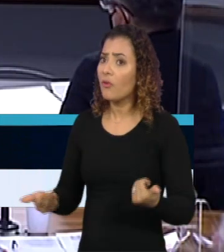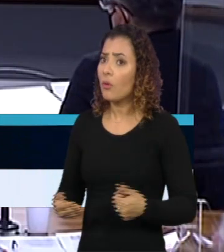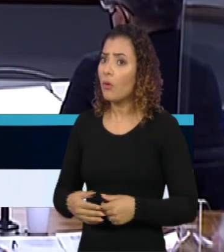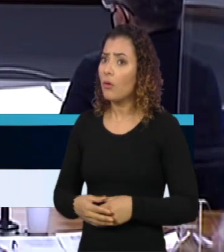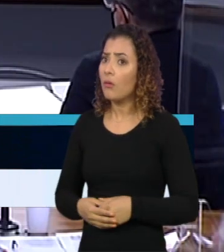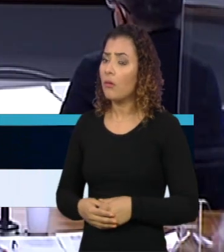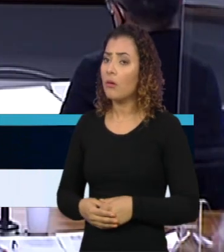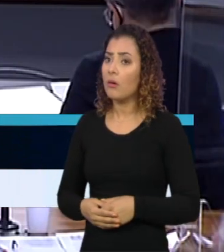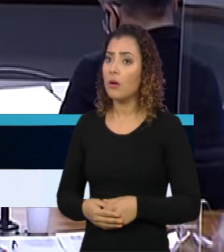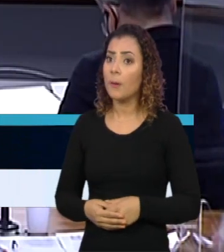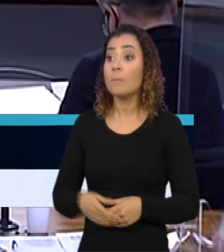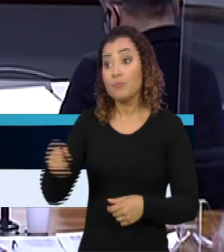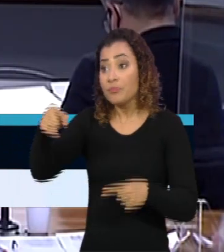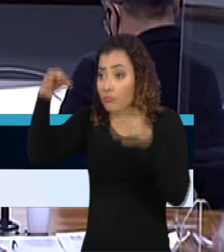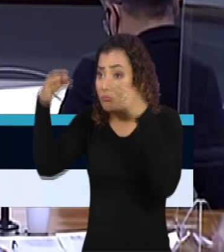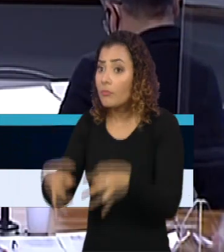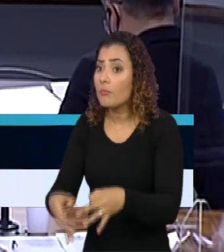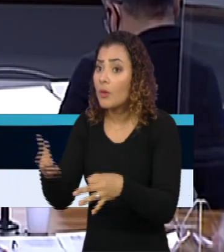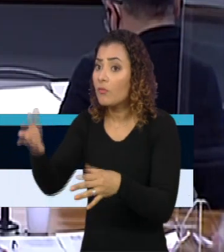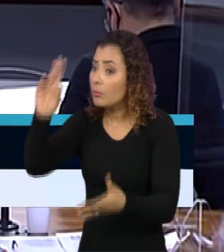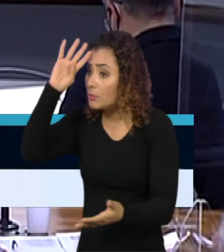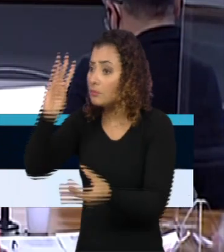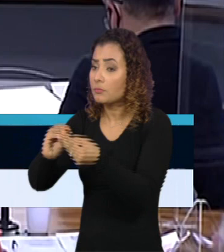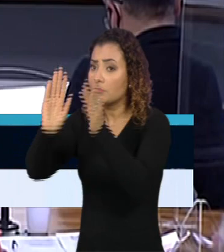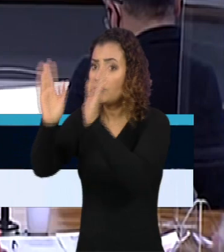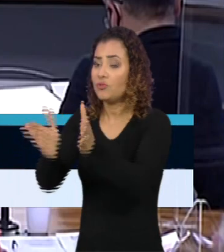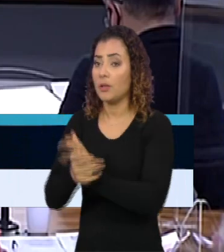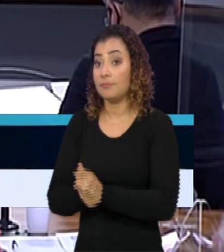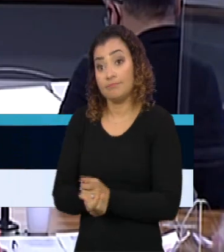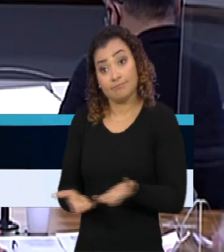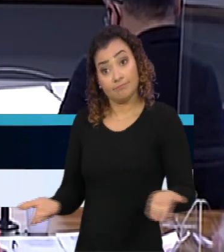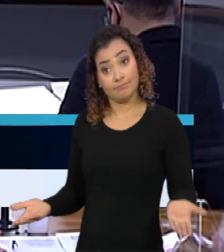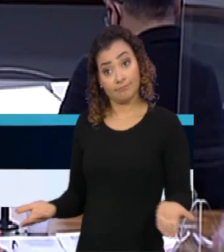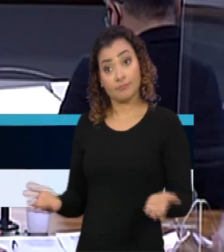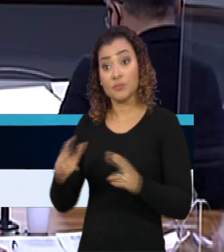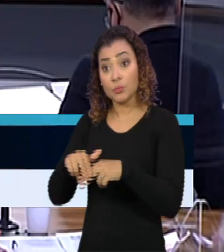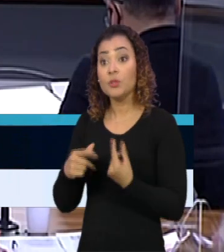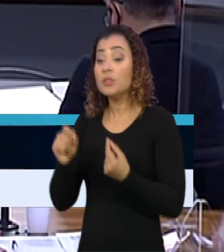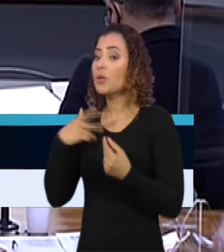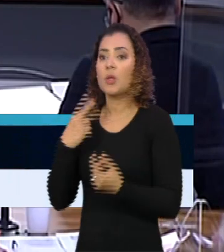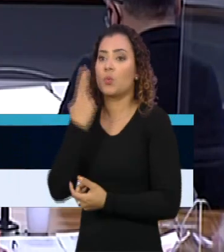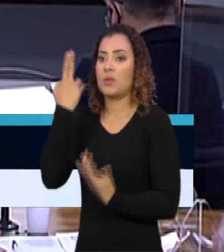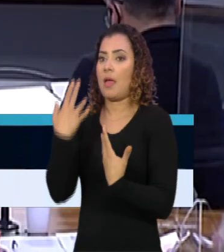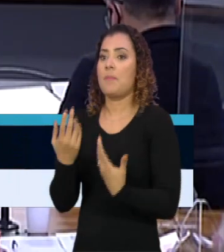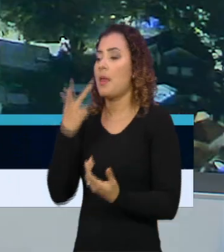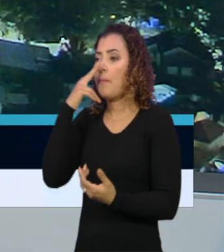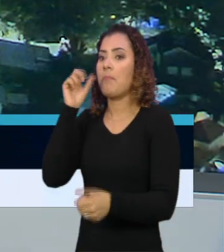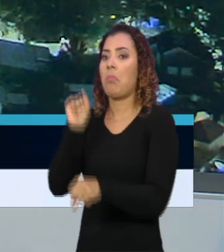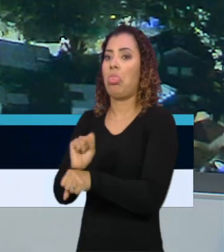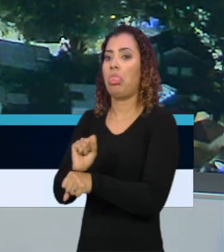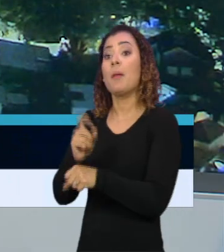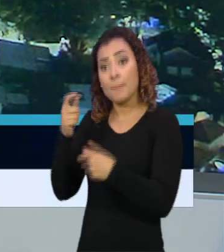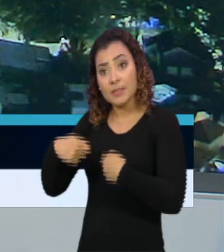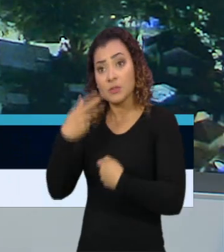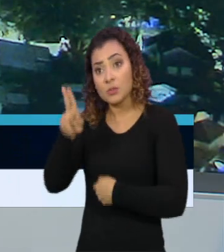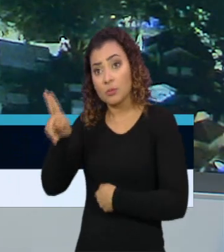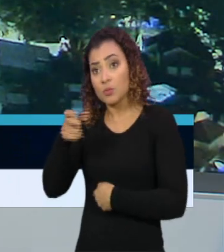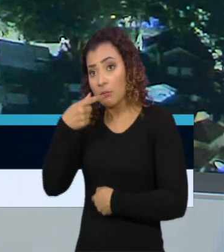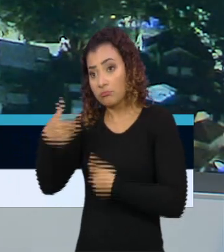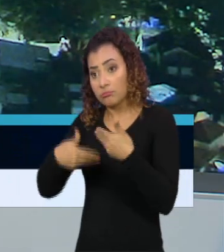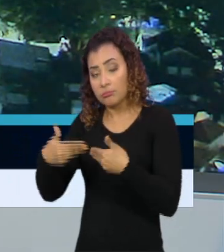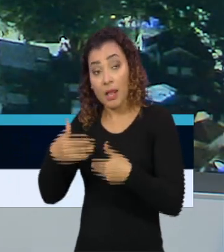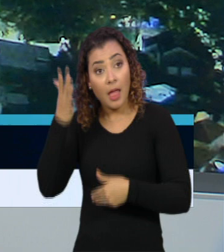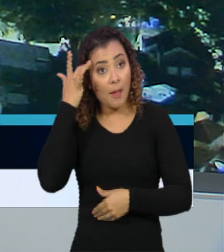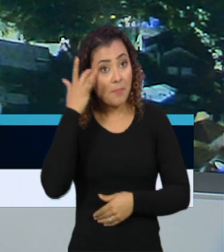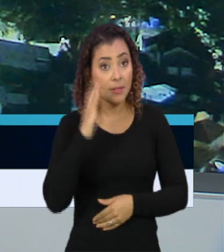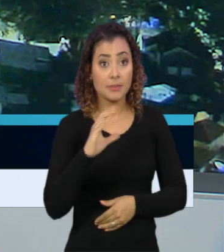o e confirmou o fato já E aí com a colocação que é inadimissível não amanhã